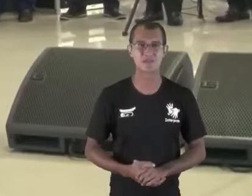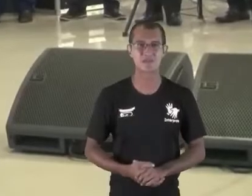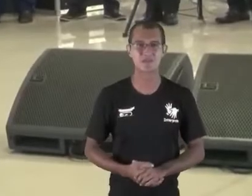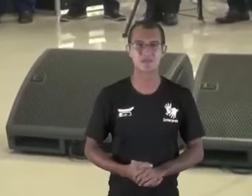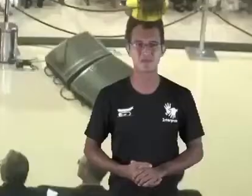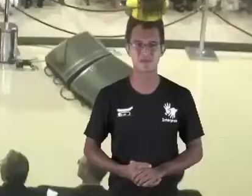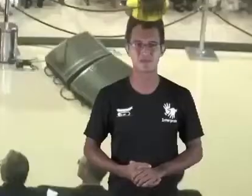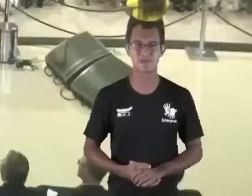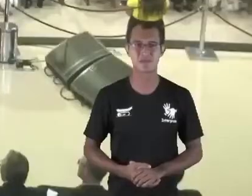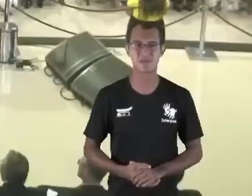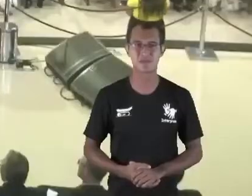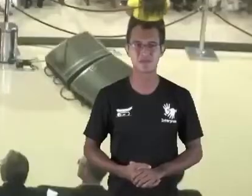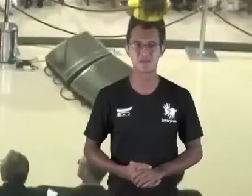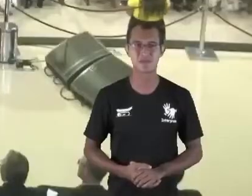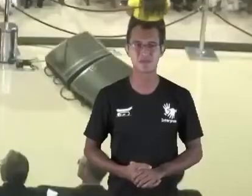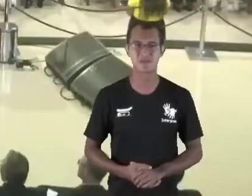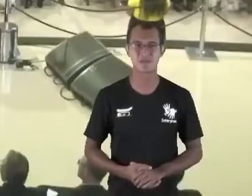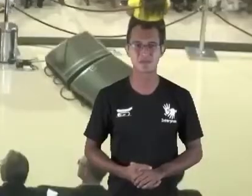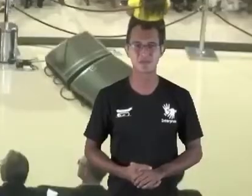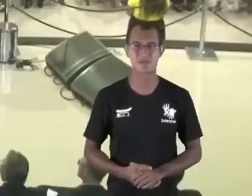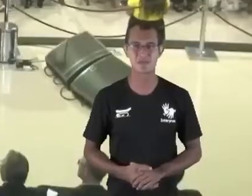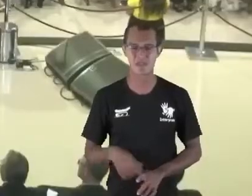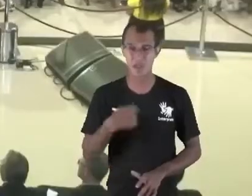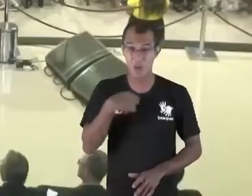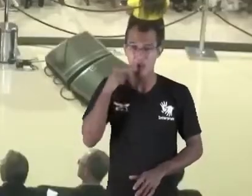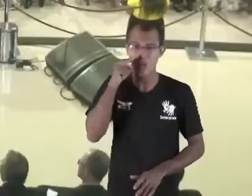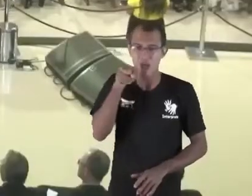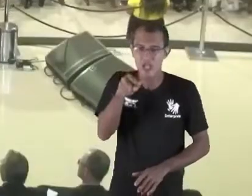Aos meus olhos era um pé ferido.